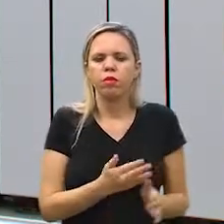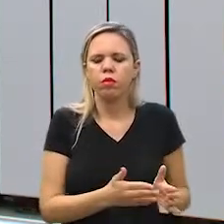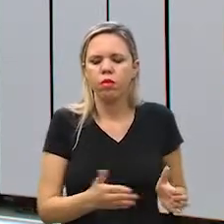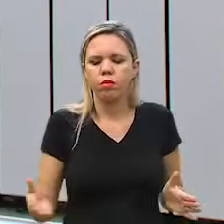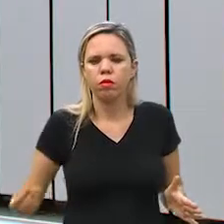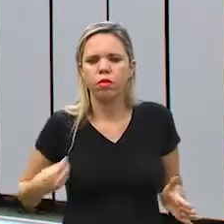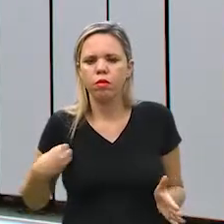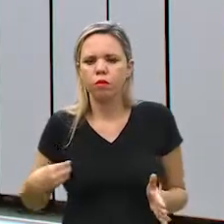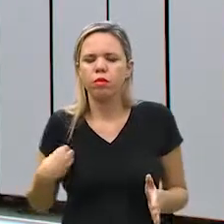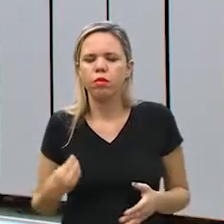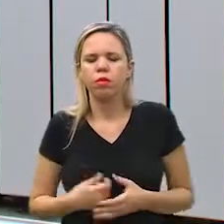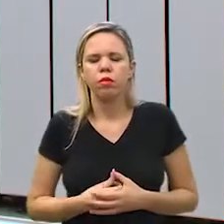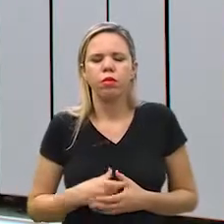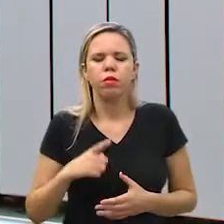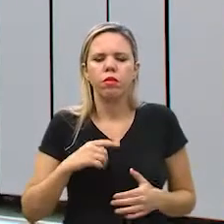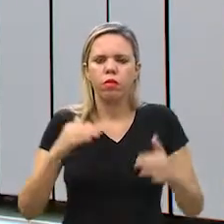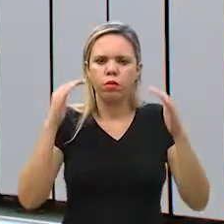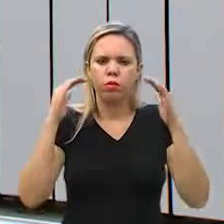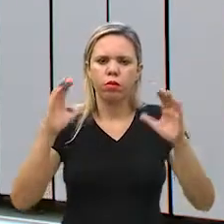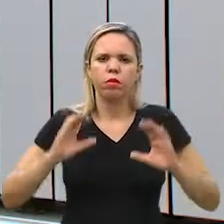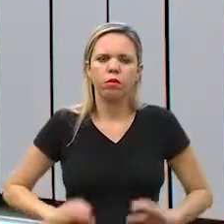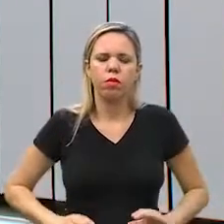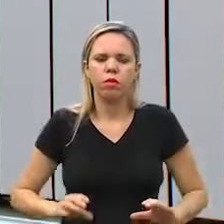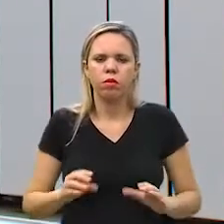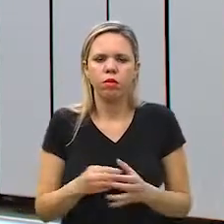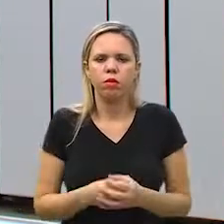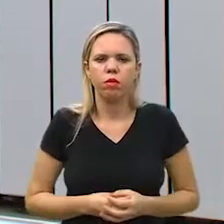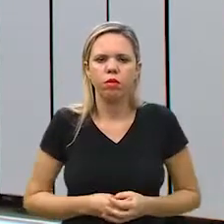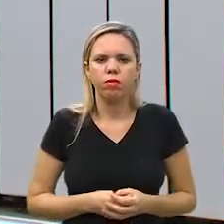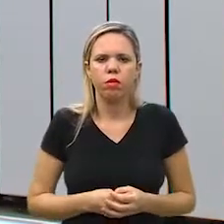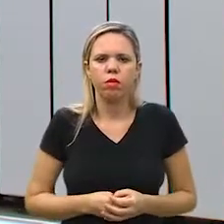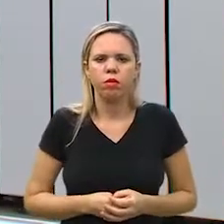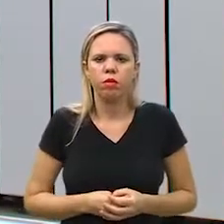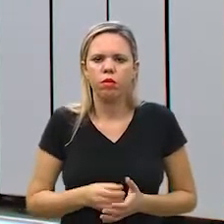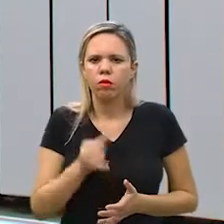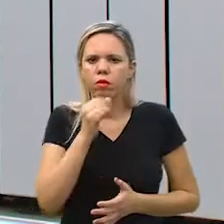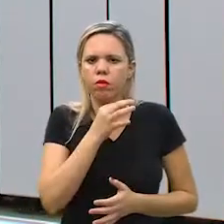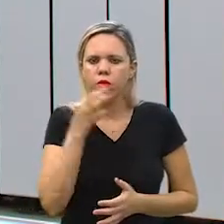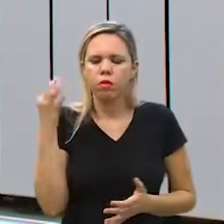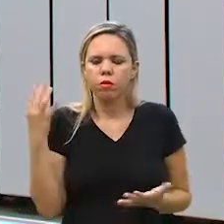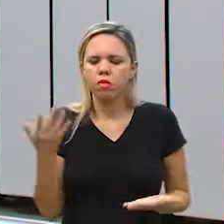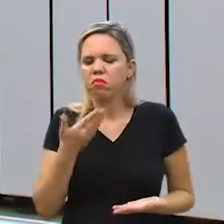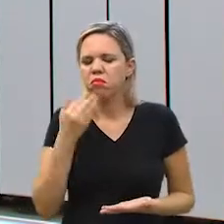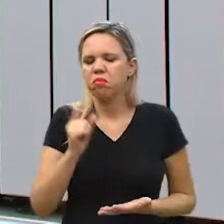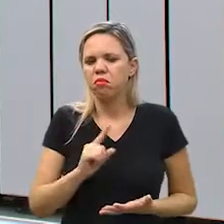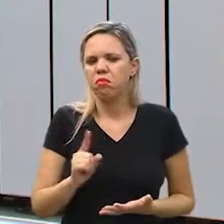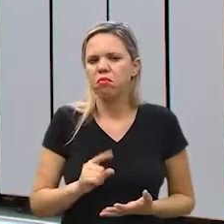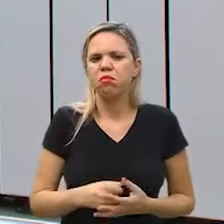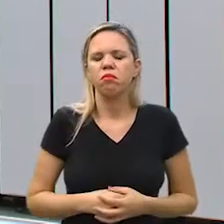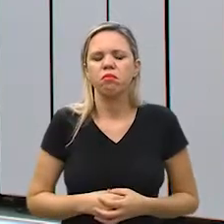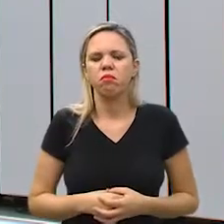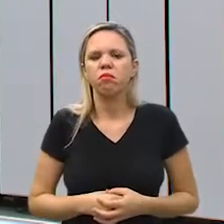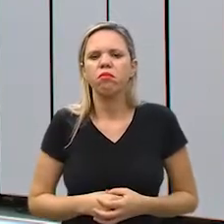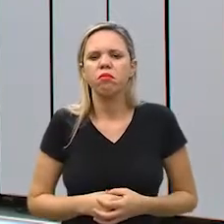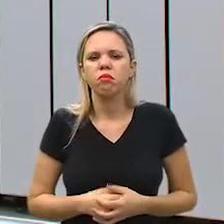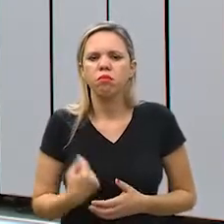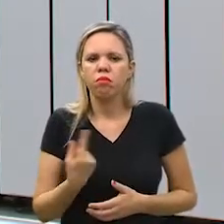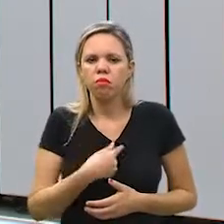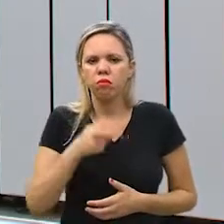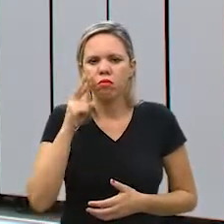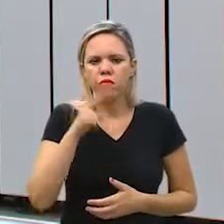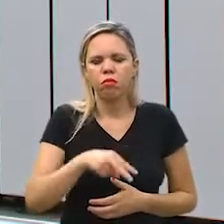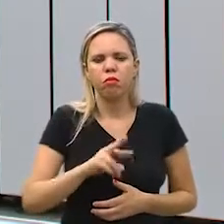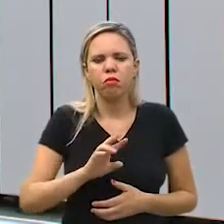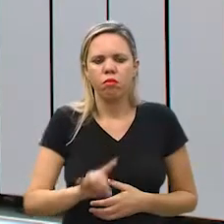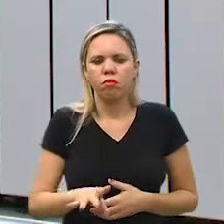estamos vivendo tem se comportado de uma maneira exemplar, que não é fácil, né? A gente vê